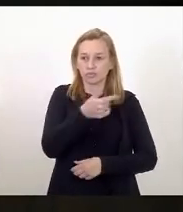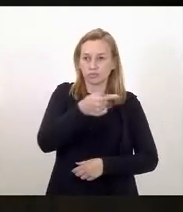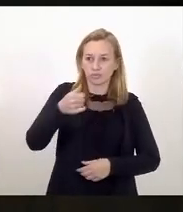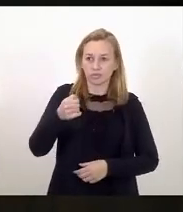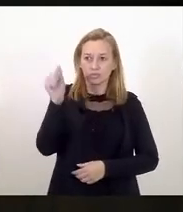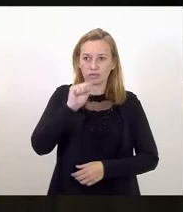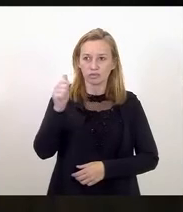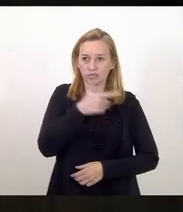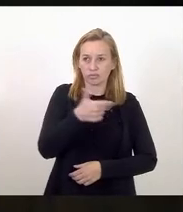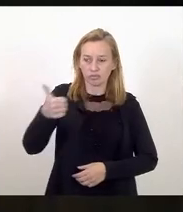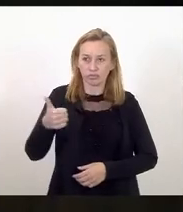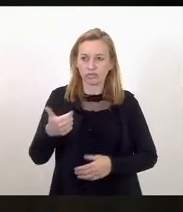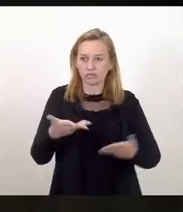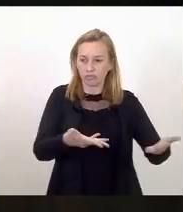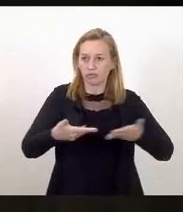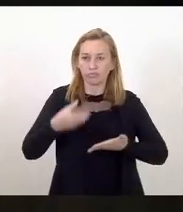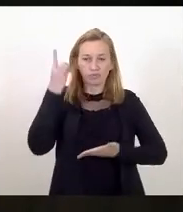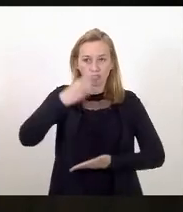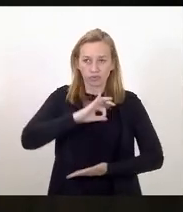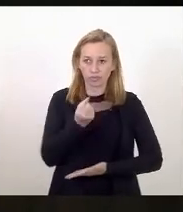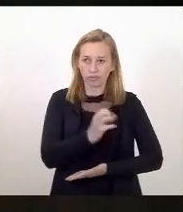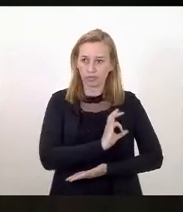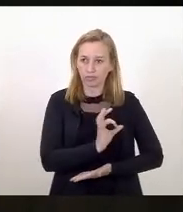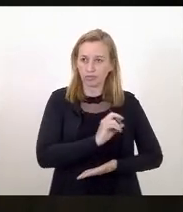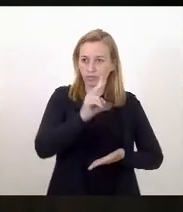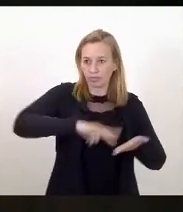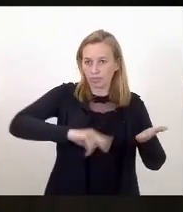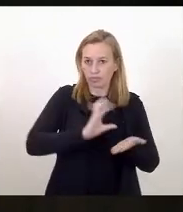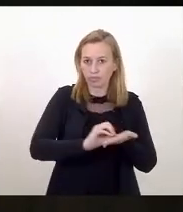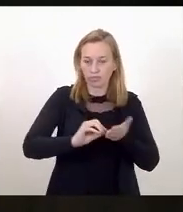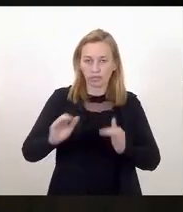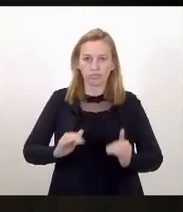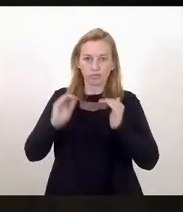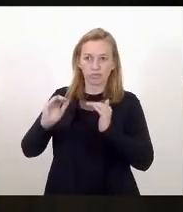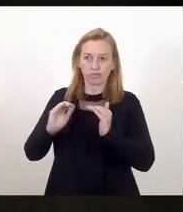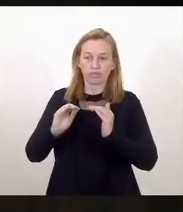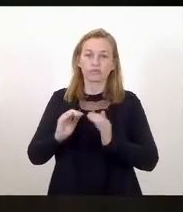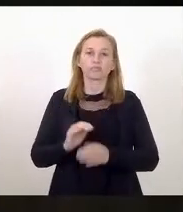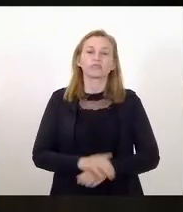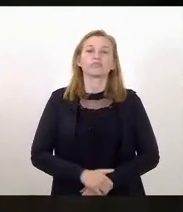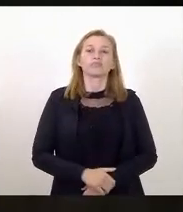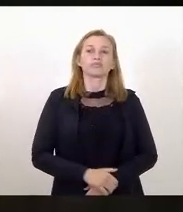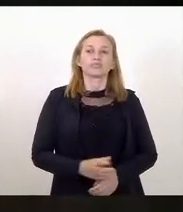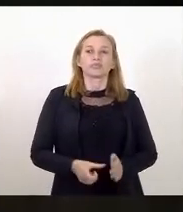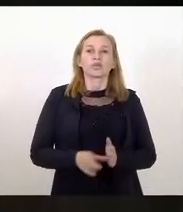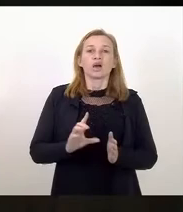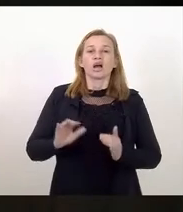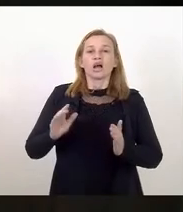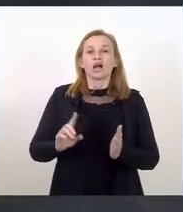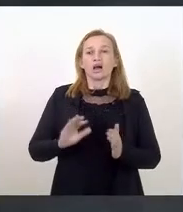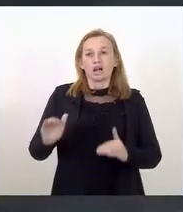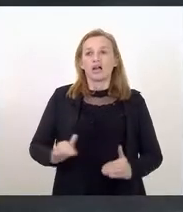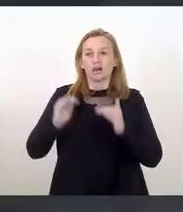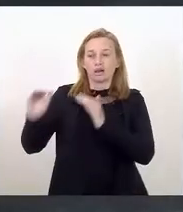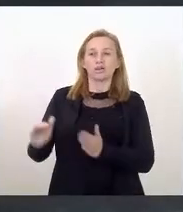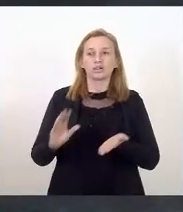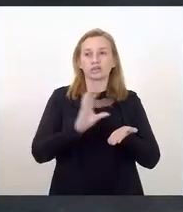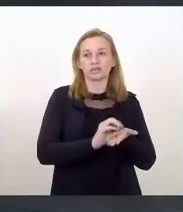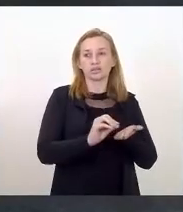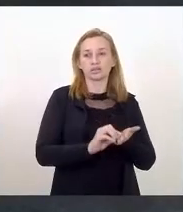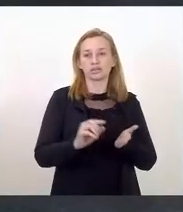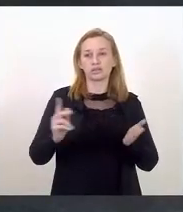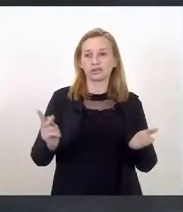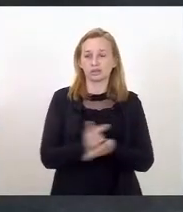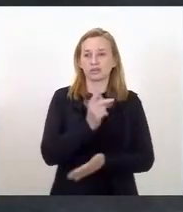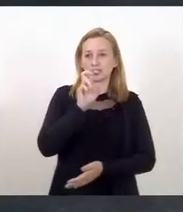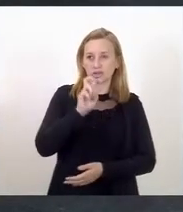21. A presidência convida a deputada Marta Rocha para fazer a leitura da ata da sessão anterior. A ata reflete com exatidão ocorrido